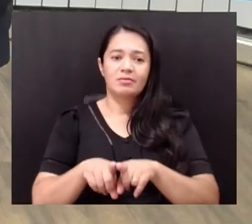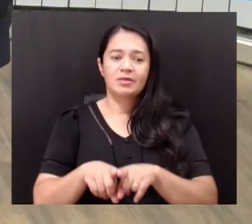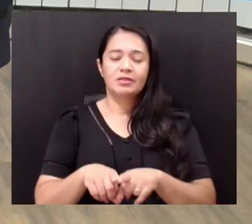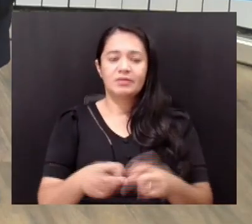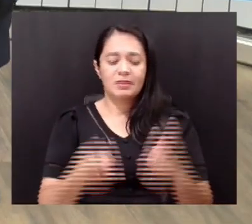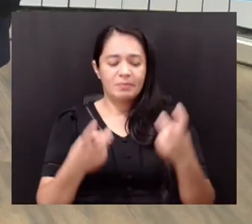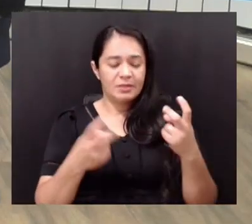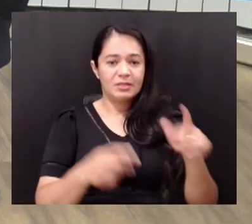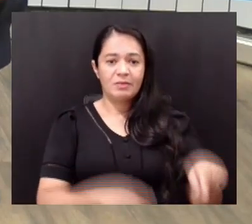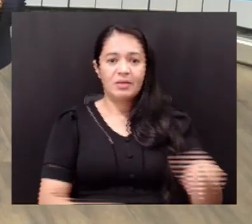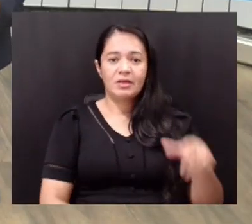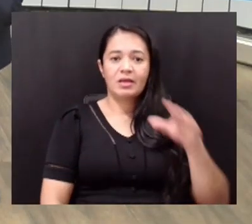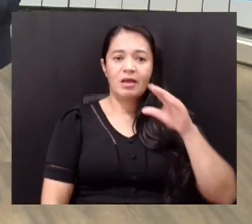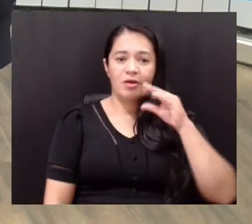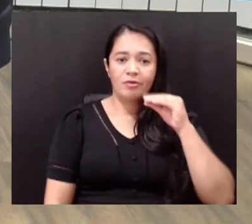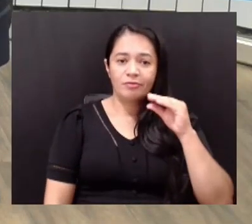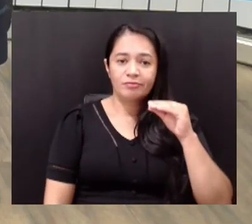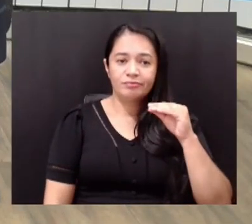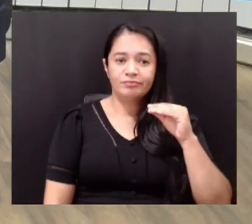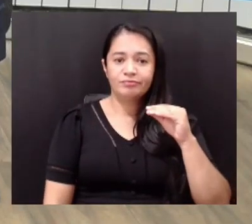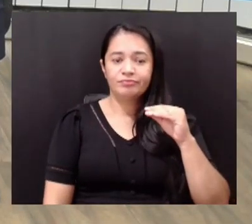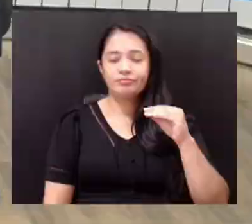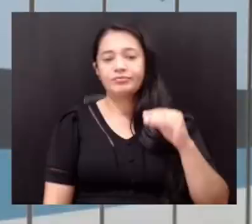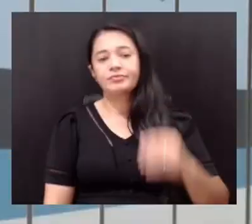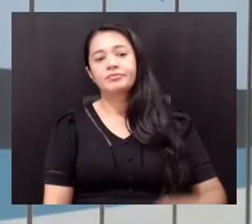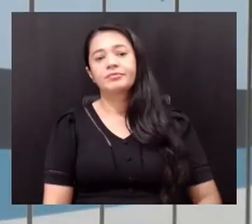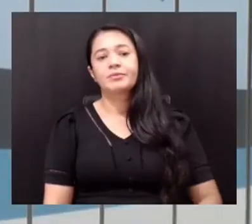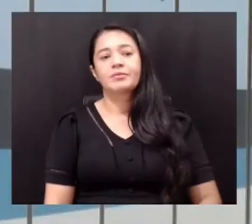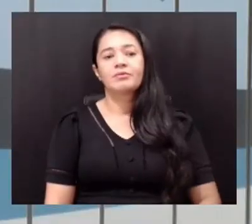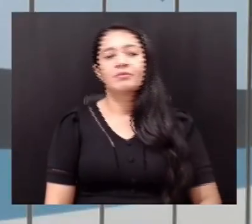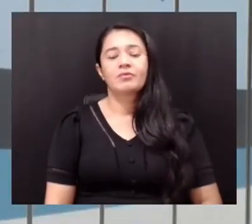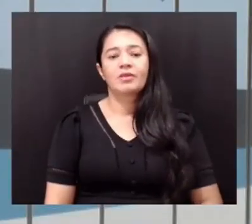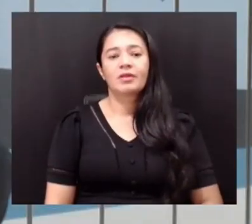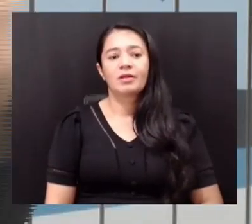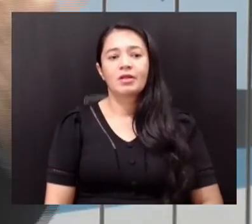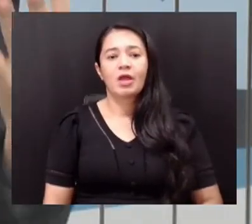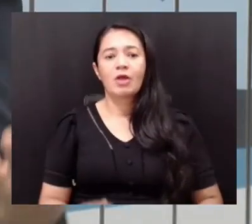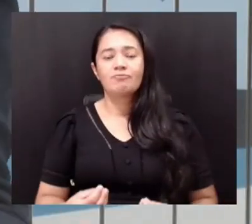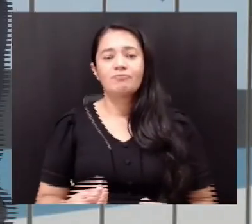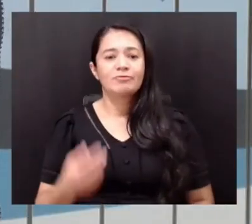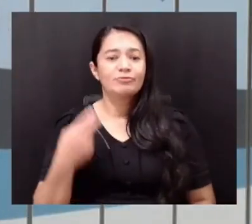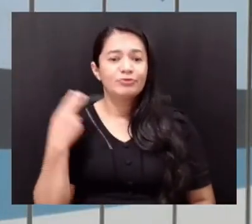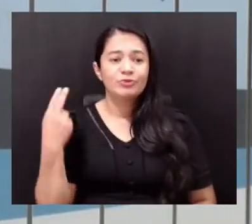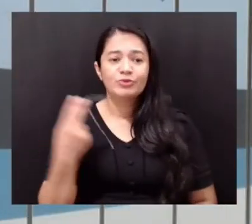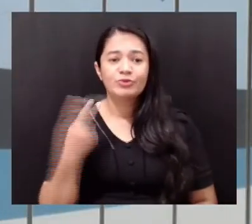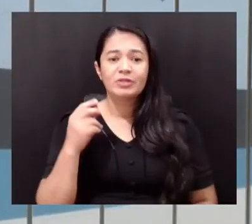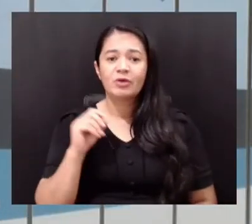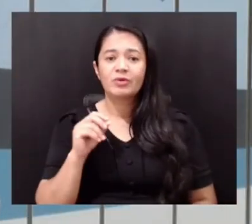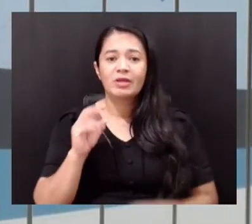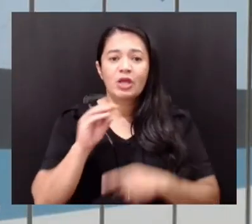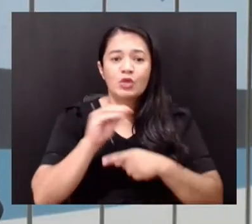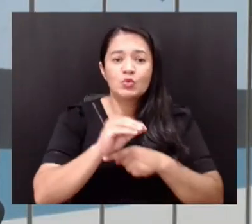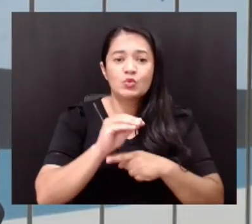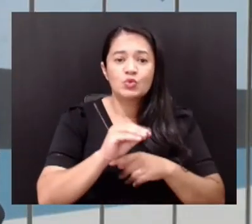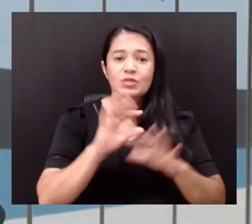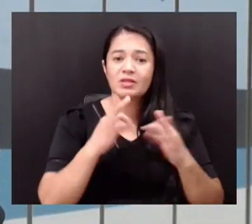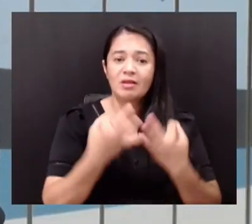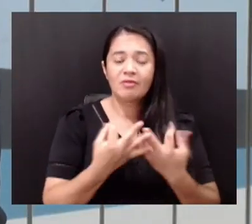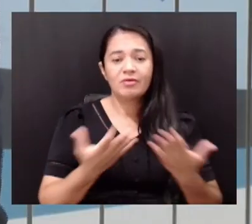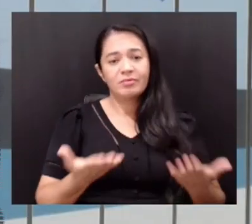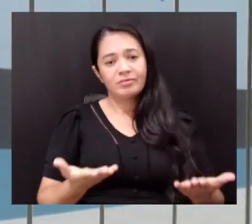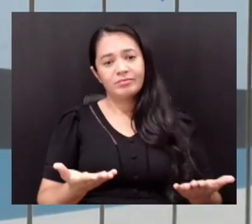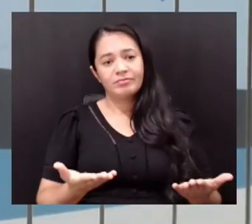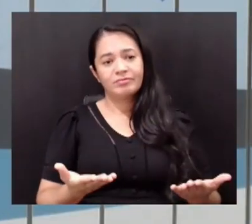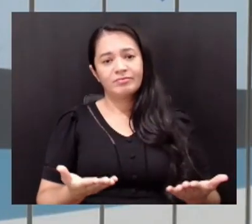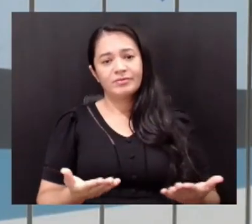um trabalhador ou uma trabalhadora sem conseguir trazer a subsistência para sua casa. Isso afeta, por